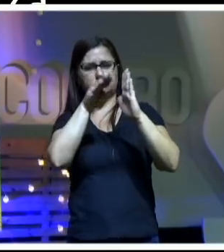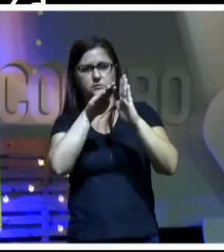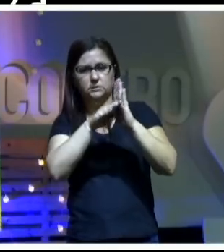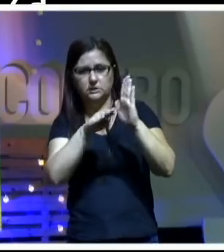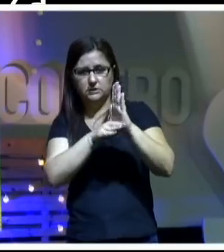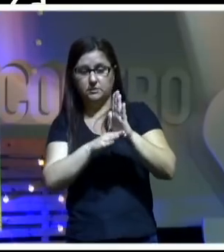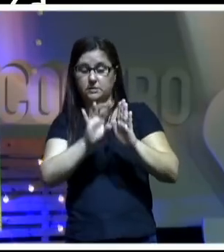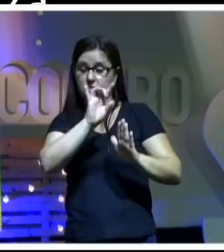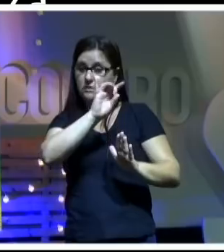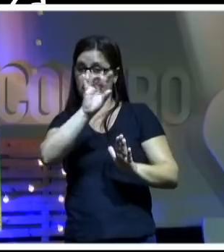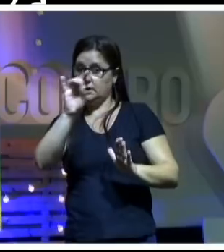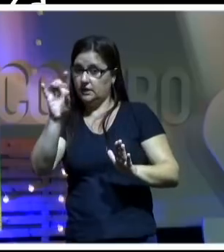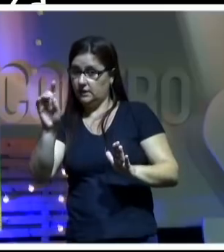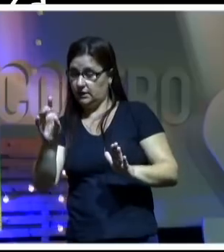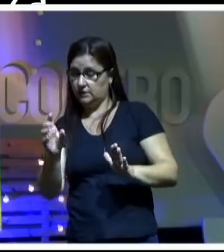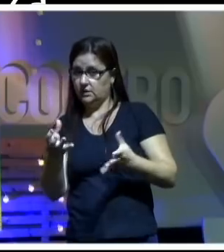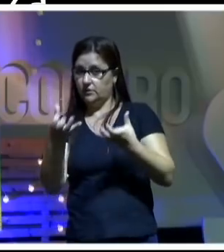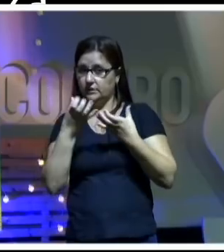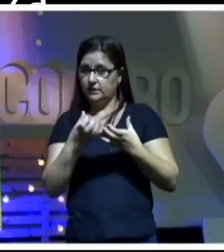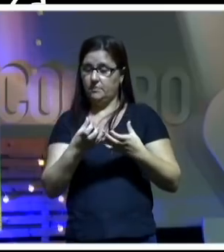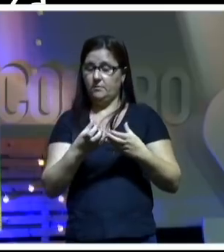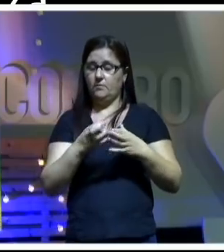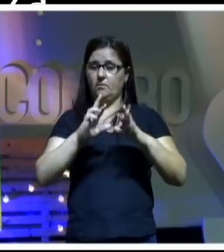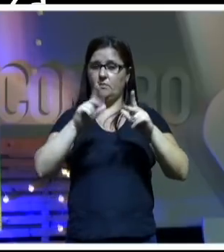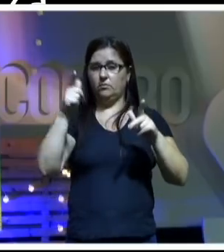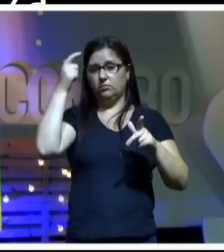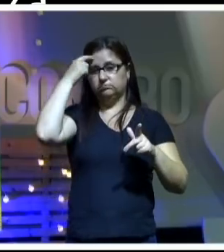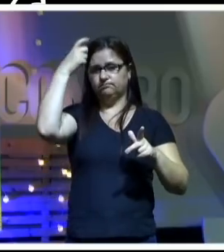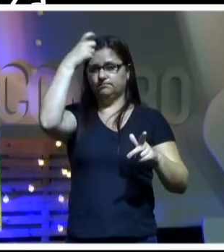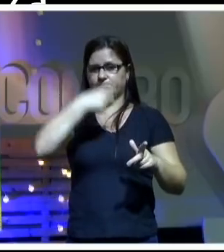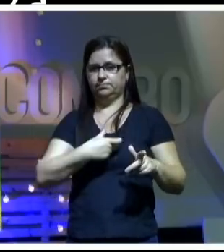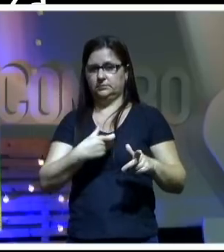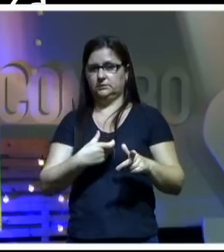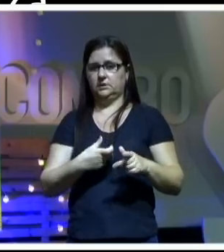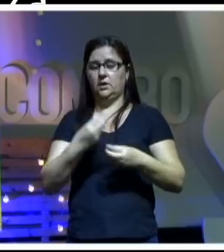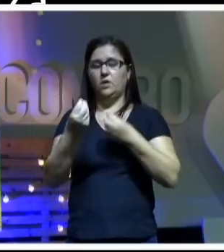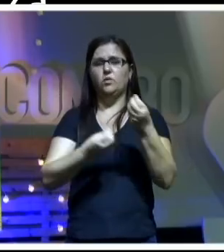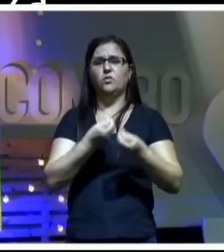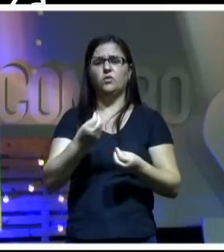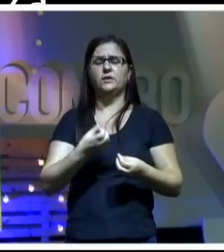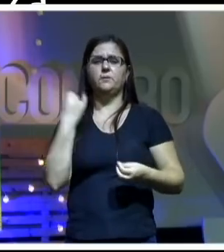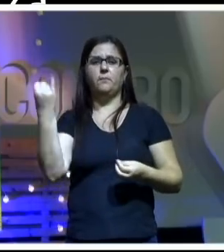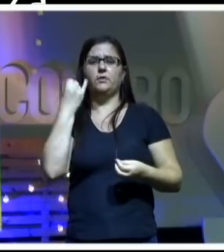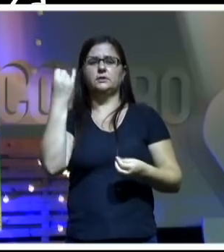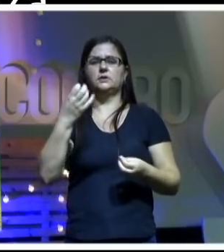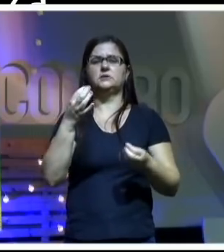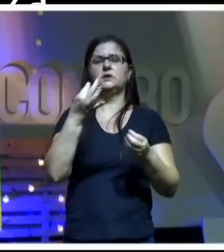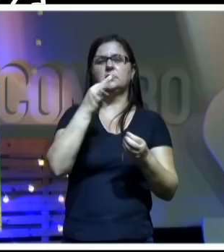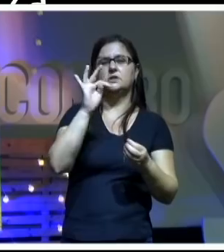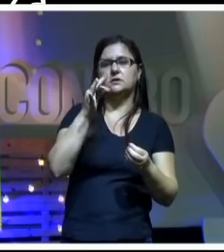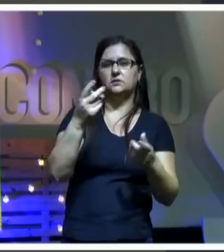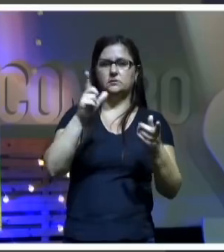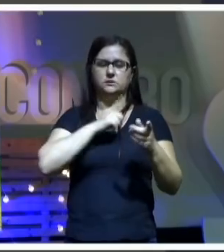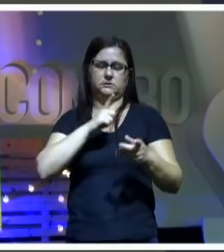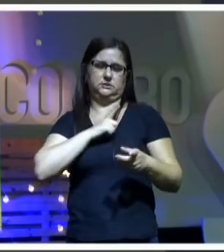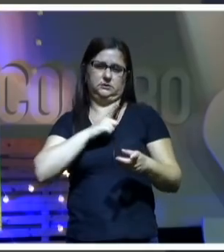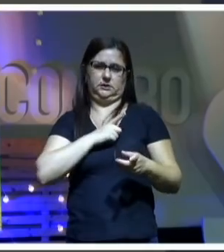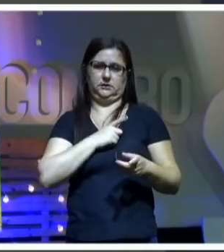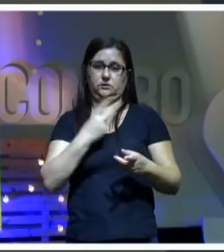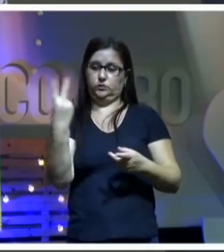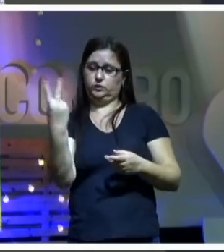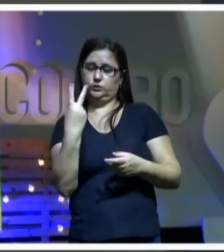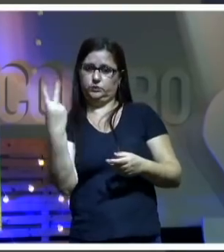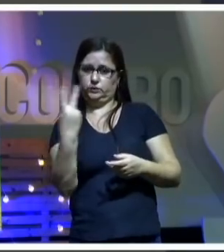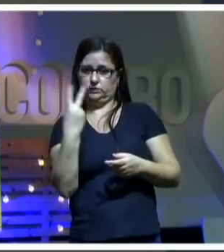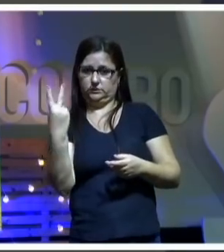cada um tem a sua própria forma de característica de pensar sobre o lugar que a tecnologia tem sobre tudo isso então está caracterizando esses dois modelos